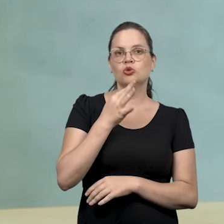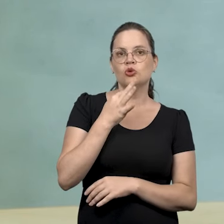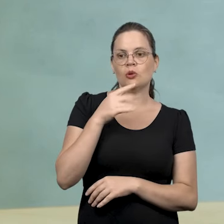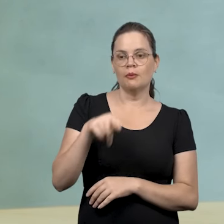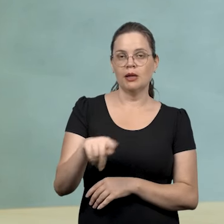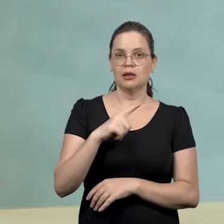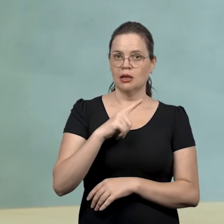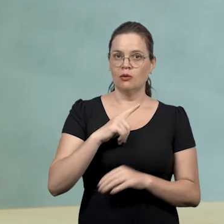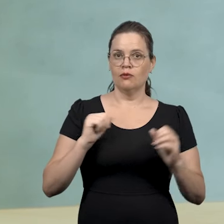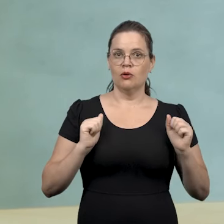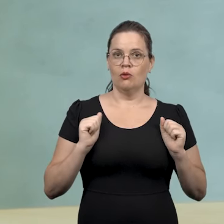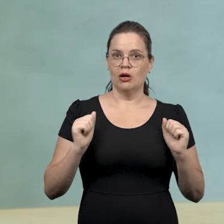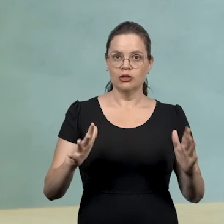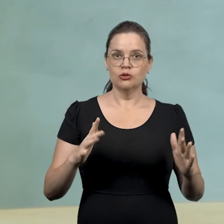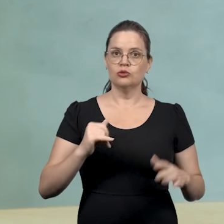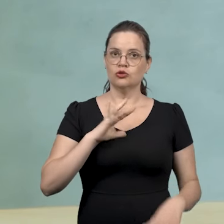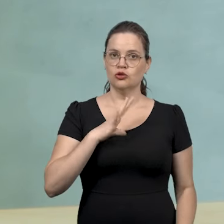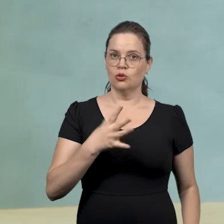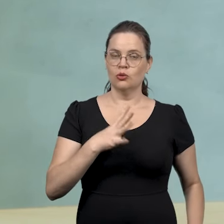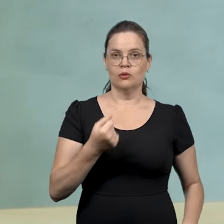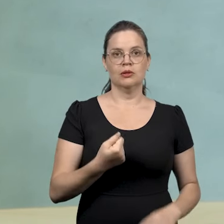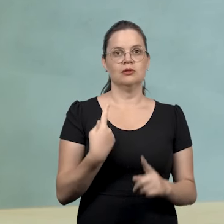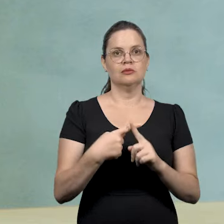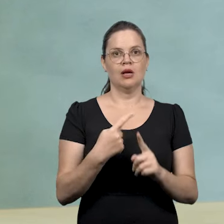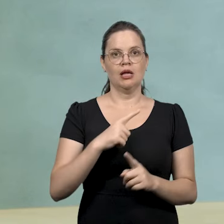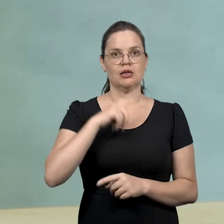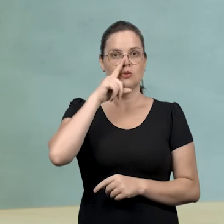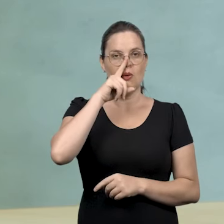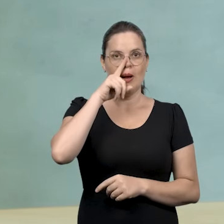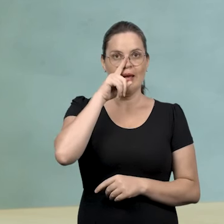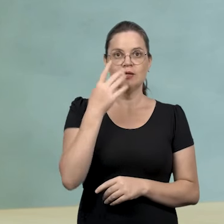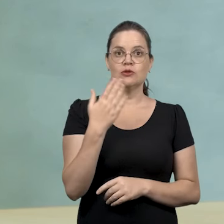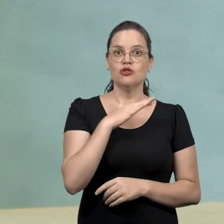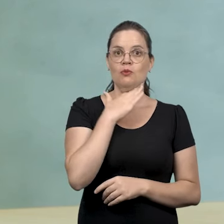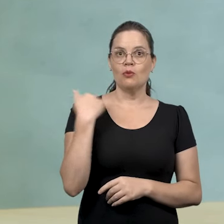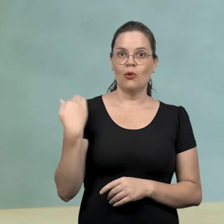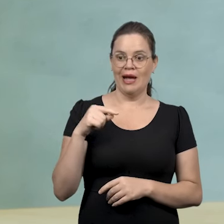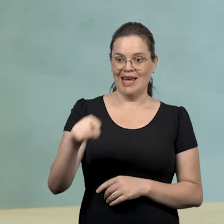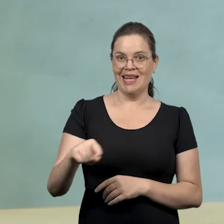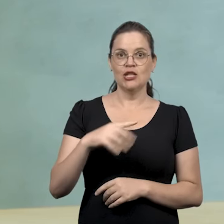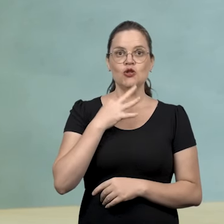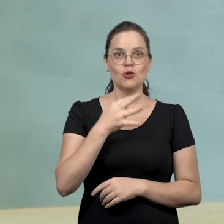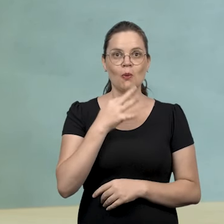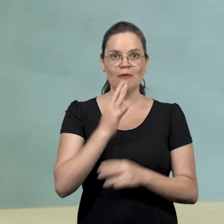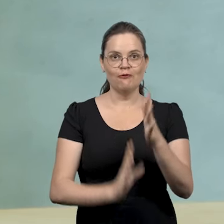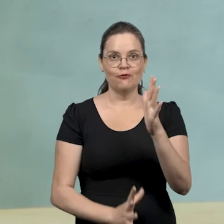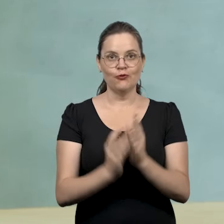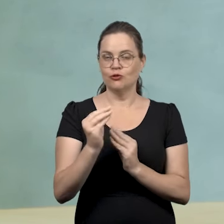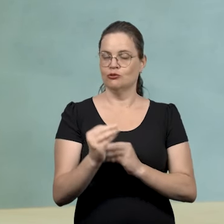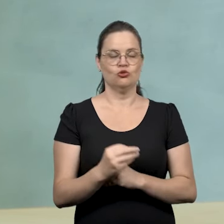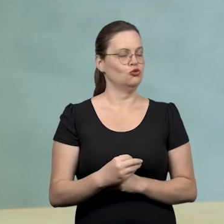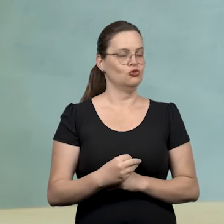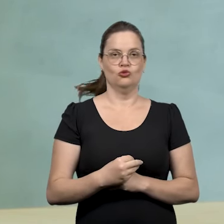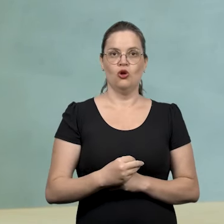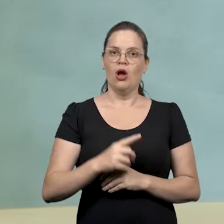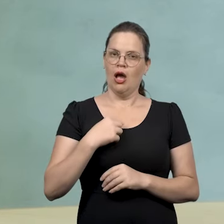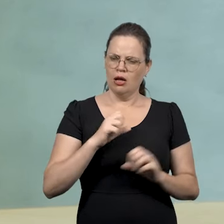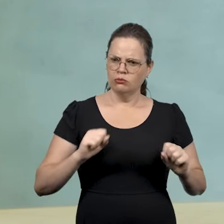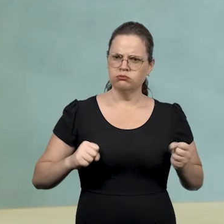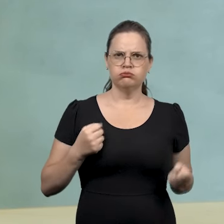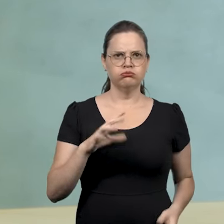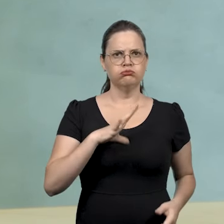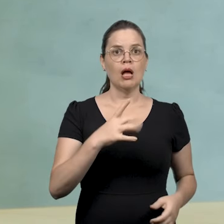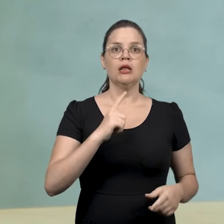ele toma uma postura corajosa. Havia um risco de morte. Tomé ele não recuou, enquanto muitos